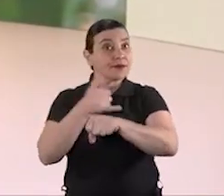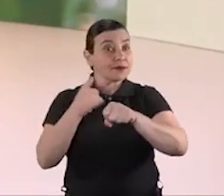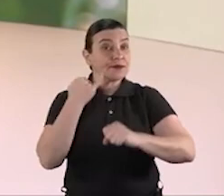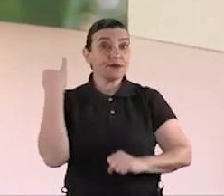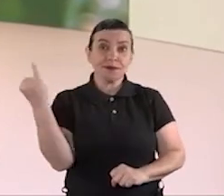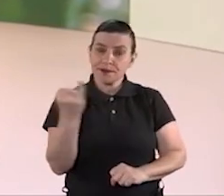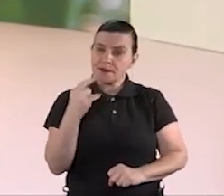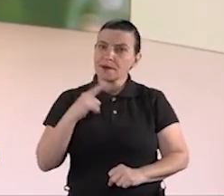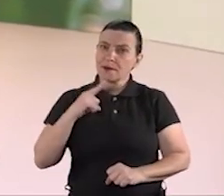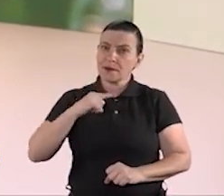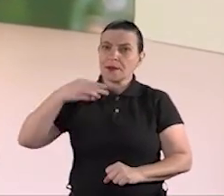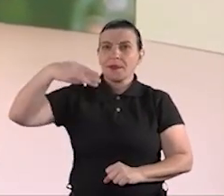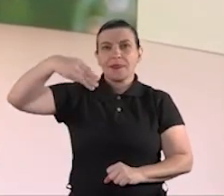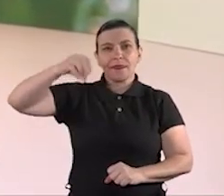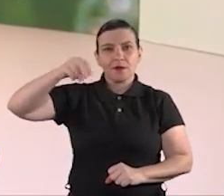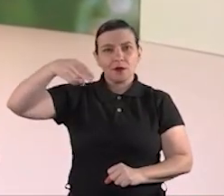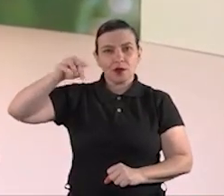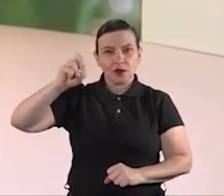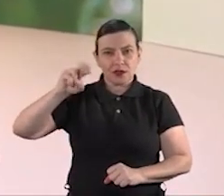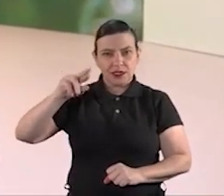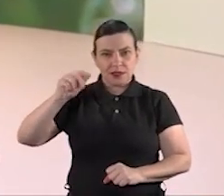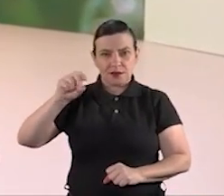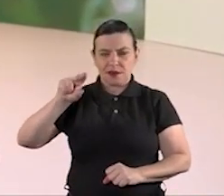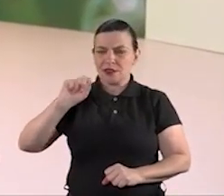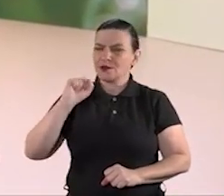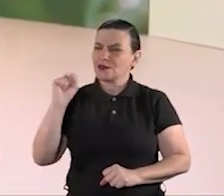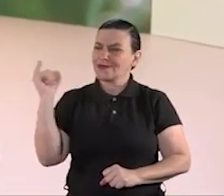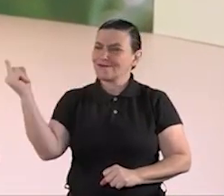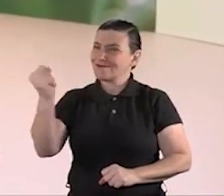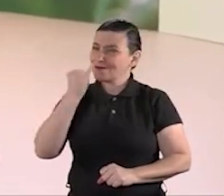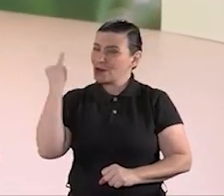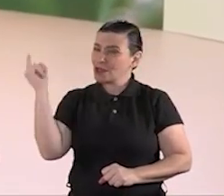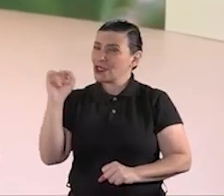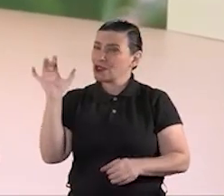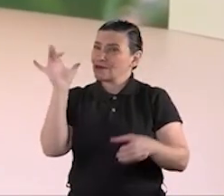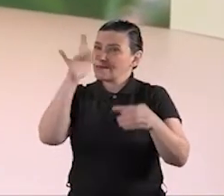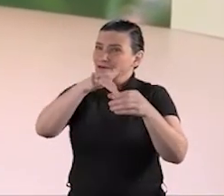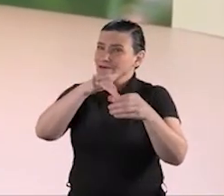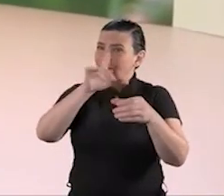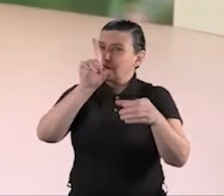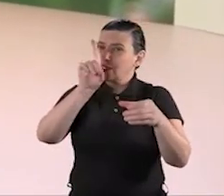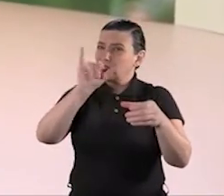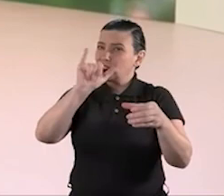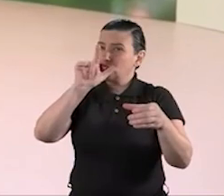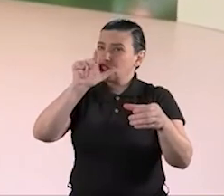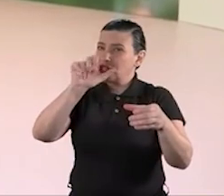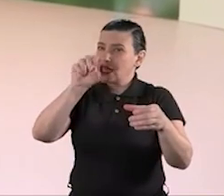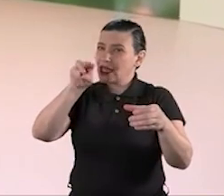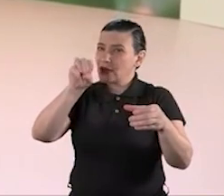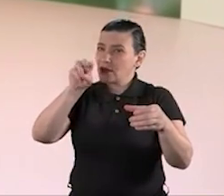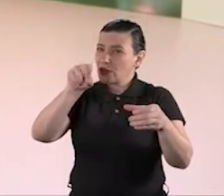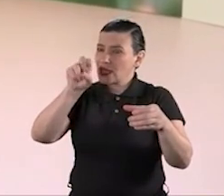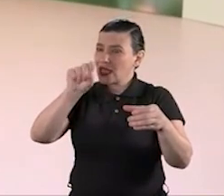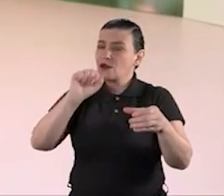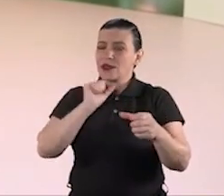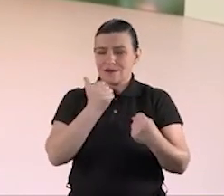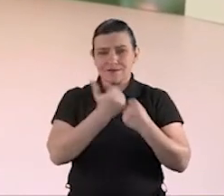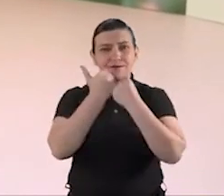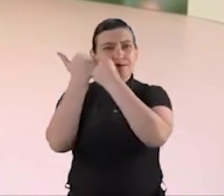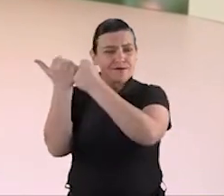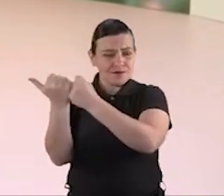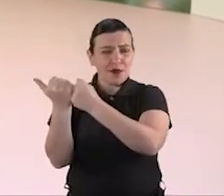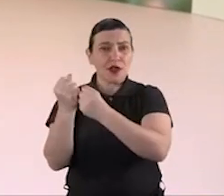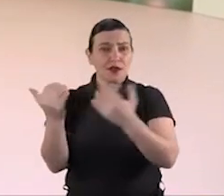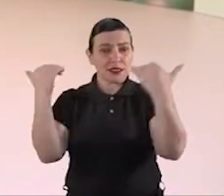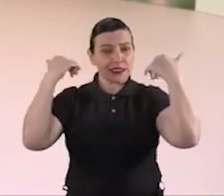essenciais contém Omolú terpenos Este é um ponto chave que aqueles que são ricos em de limoneno são fortes apoiadores